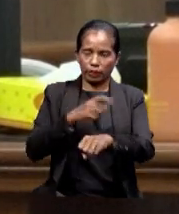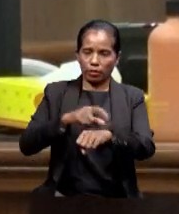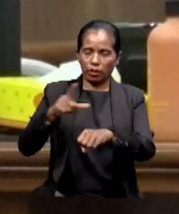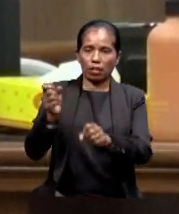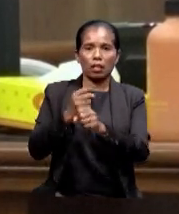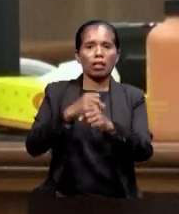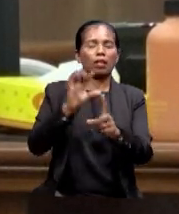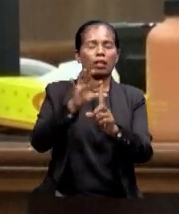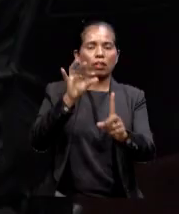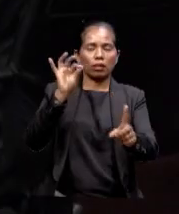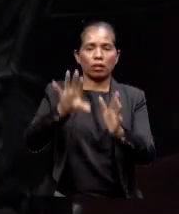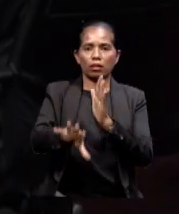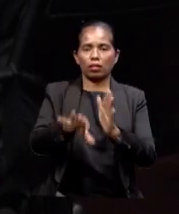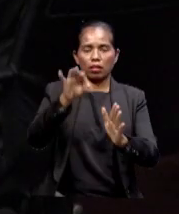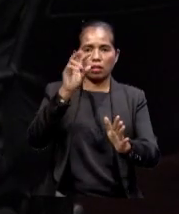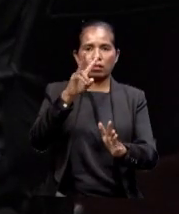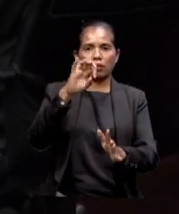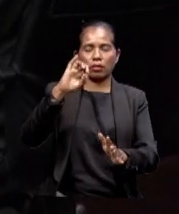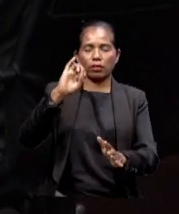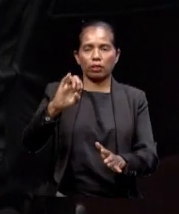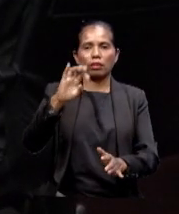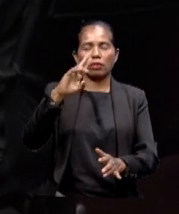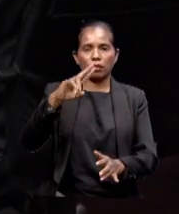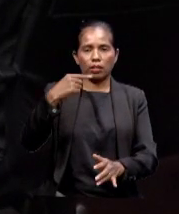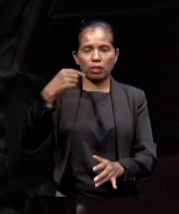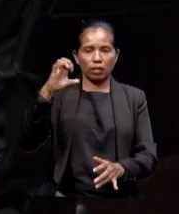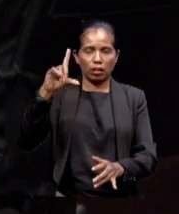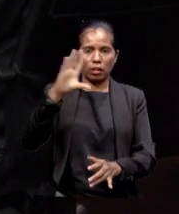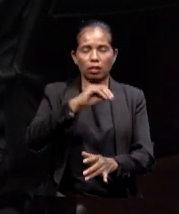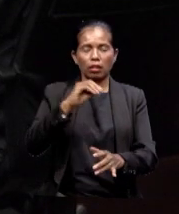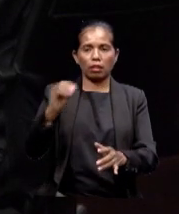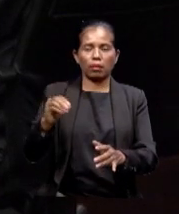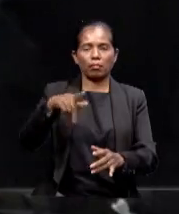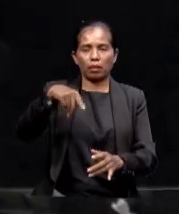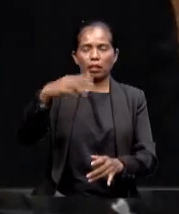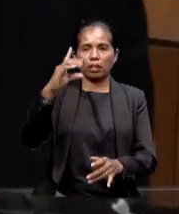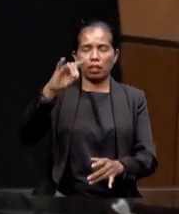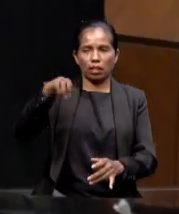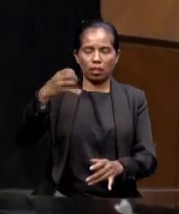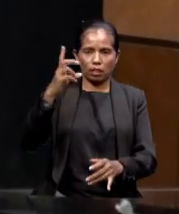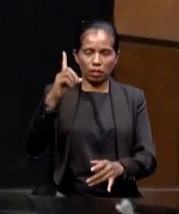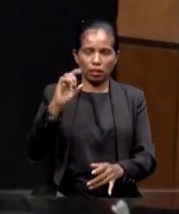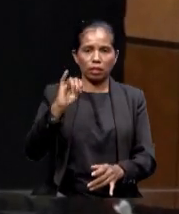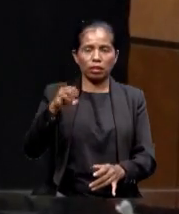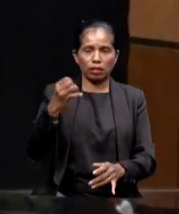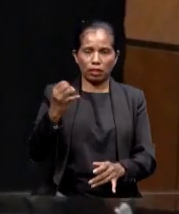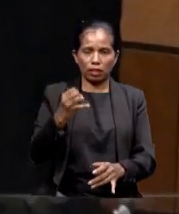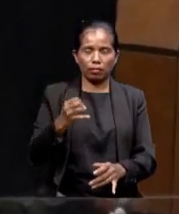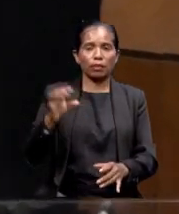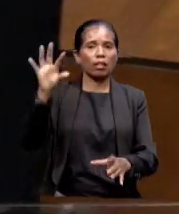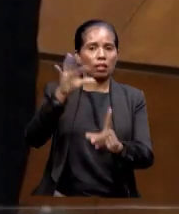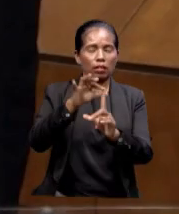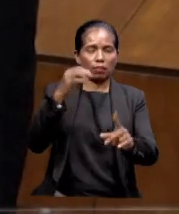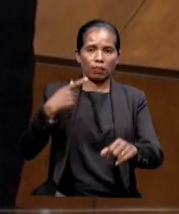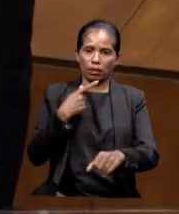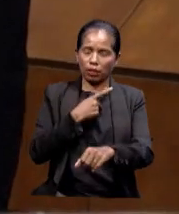eleição hodi Hili Virgílio da Silva Guterres ba provedor direitos humanos na justiça. No eleição nebe Parlamento Nacional halo ba